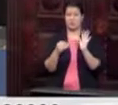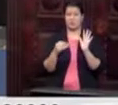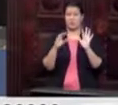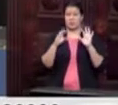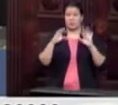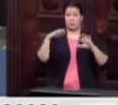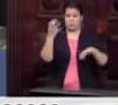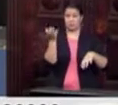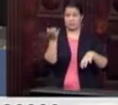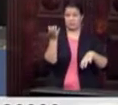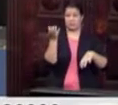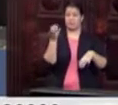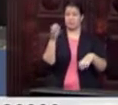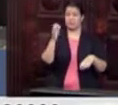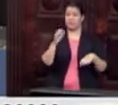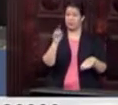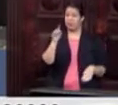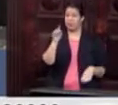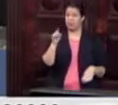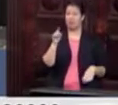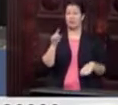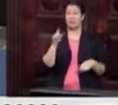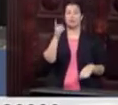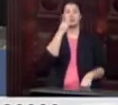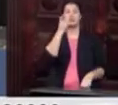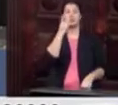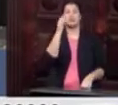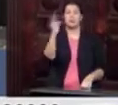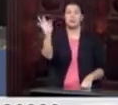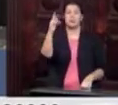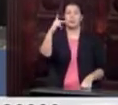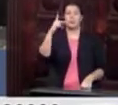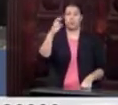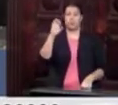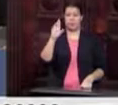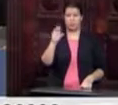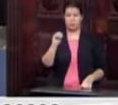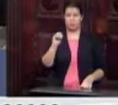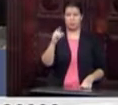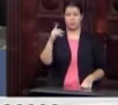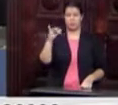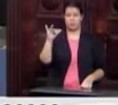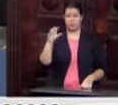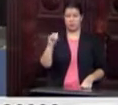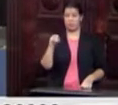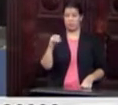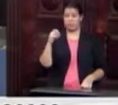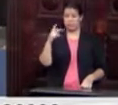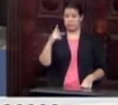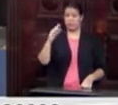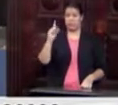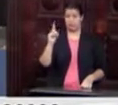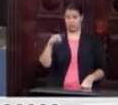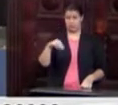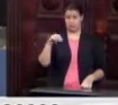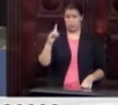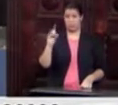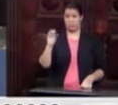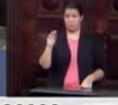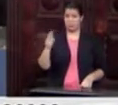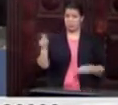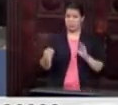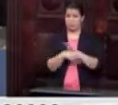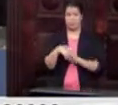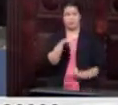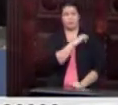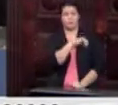Congresso Nacional seja o deputado federal Pedro Paulo, do PMDB do Estado do Rio de Janeiro. Ora,